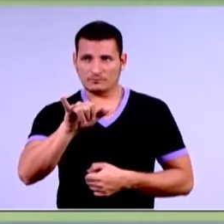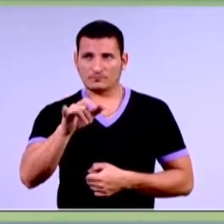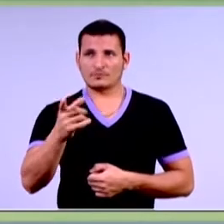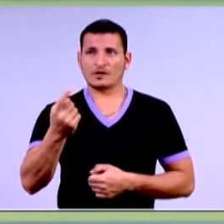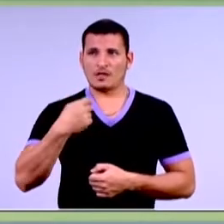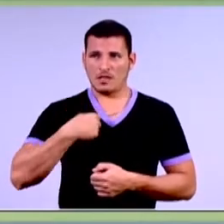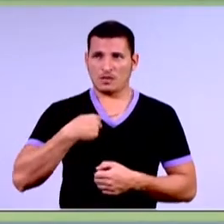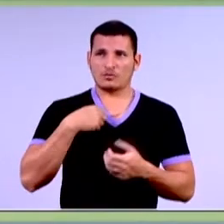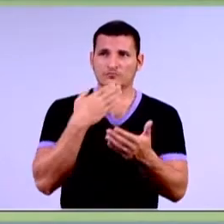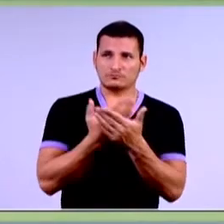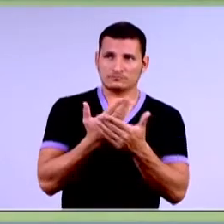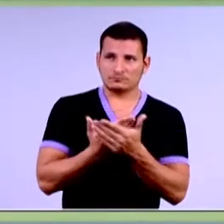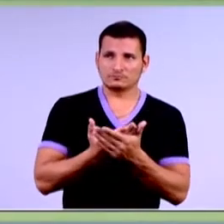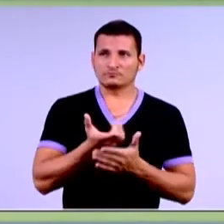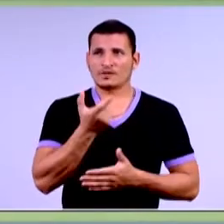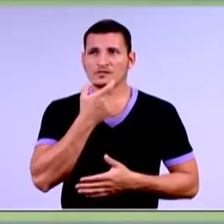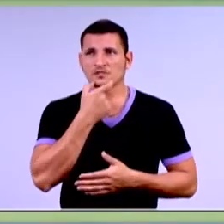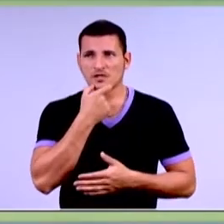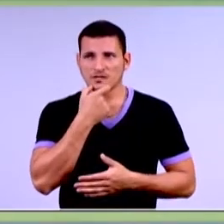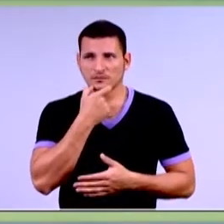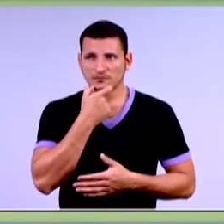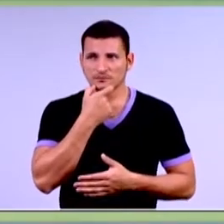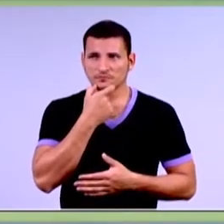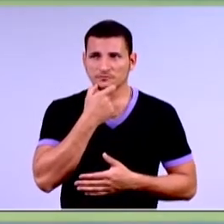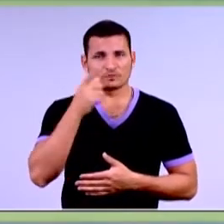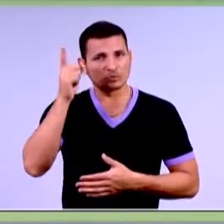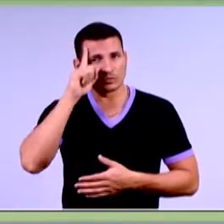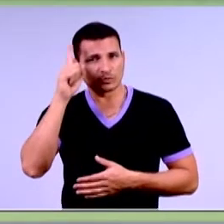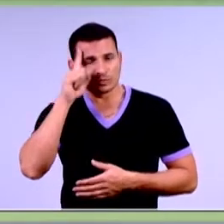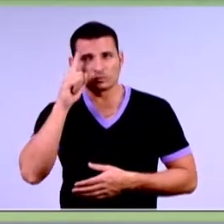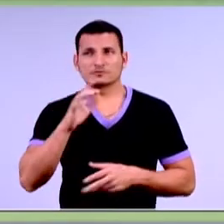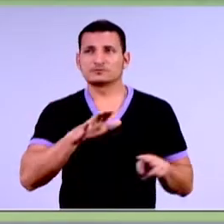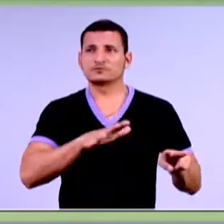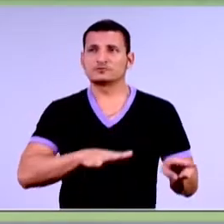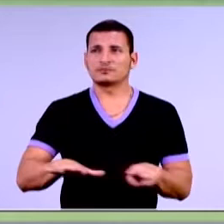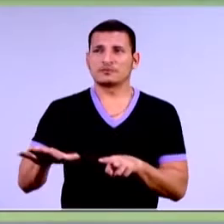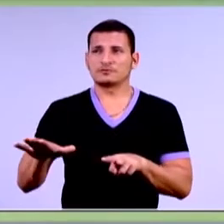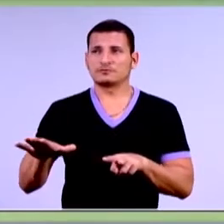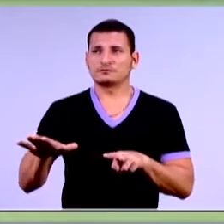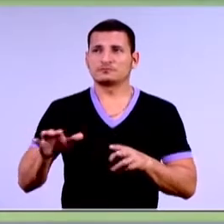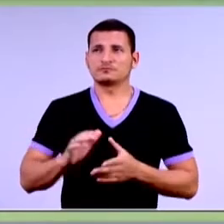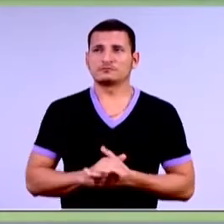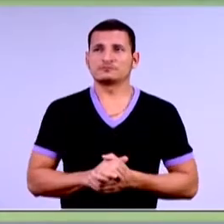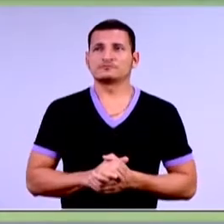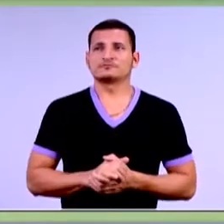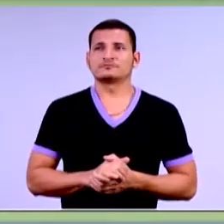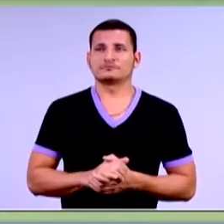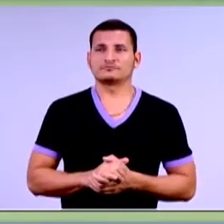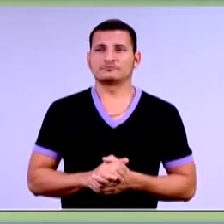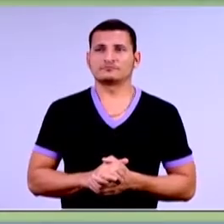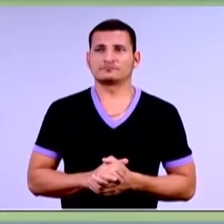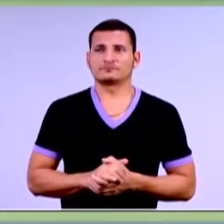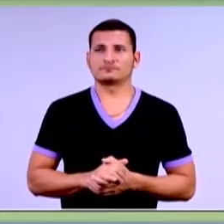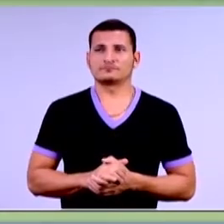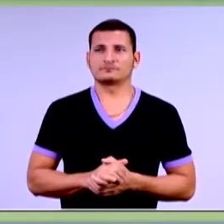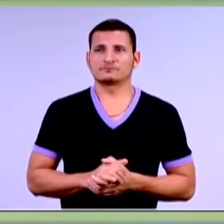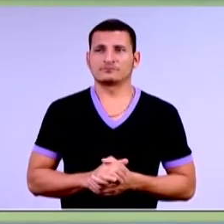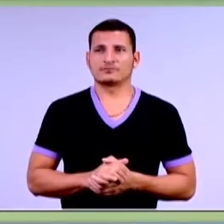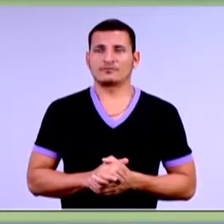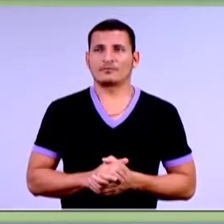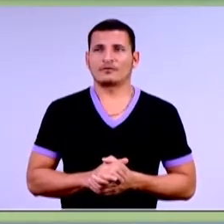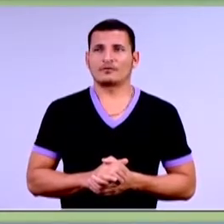que eu estou em inglês estudo inglês toda semana chipre o nome ela khan olha o verbo aqui ela